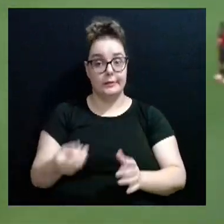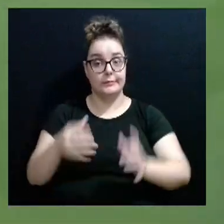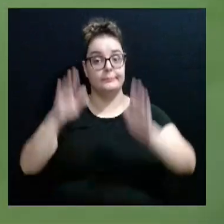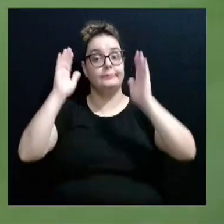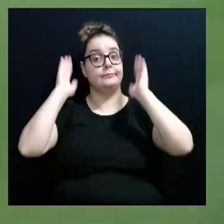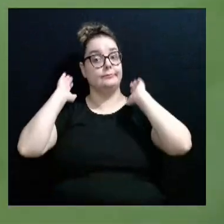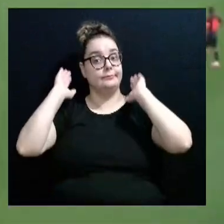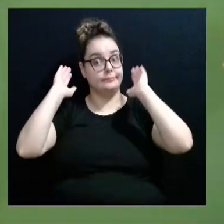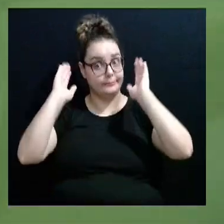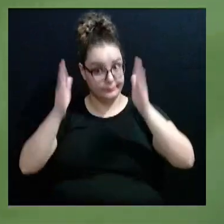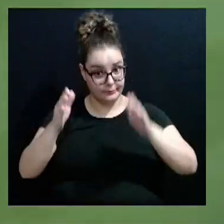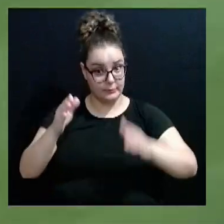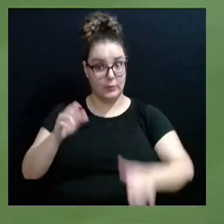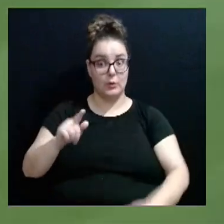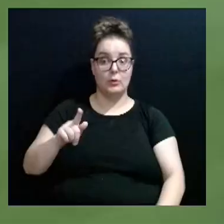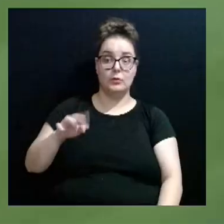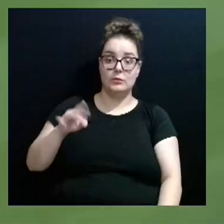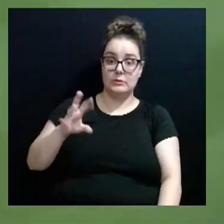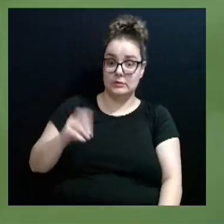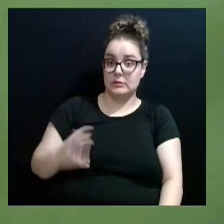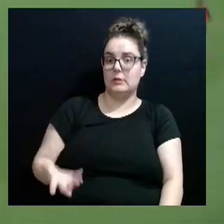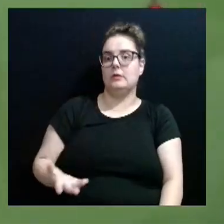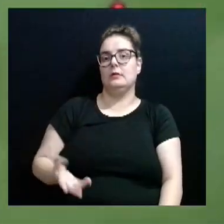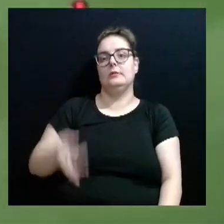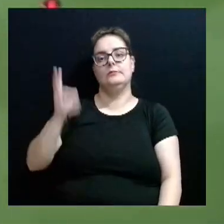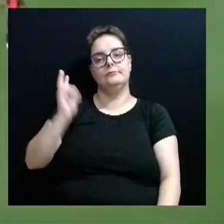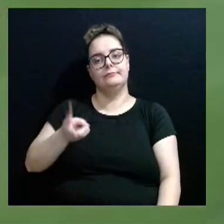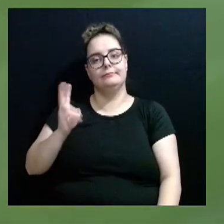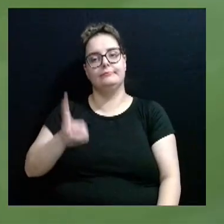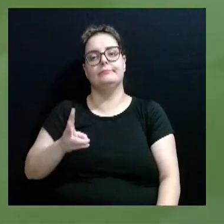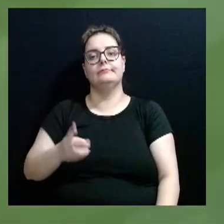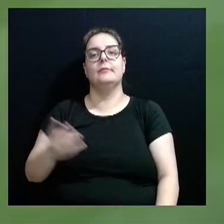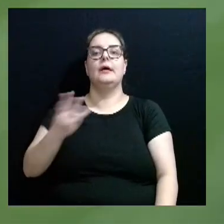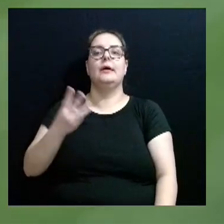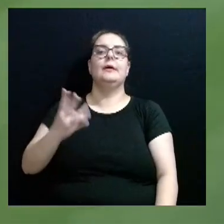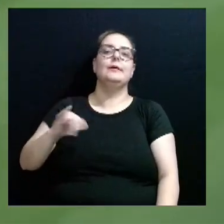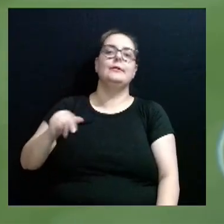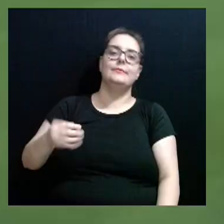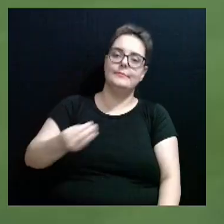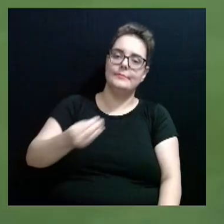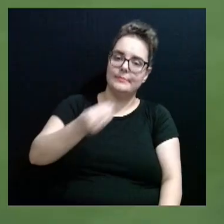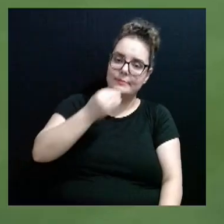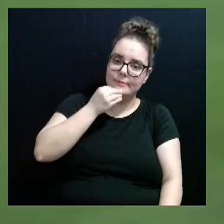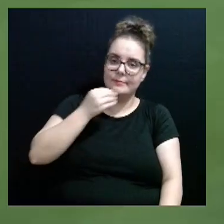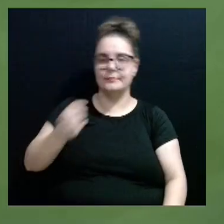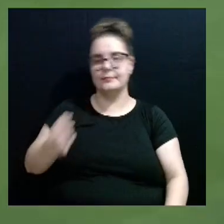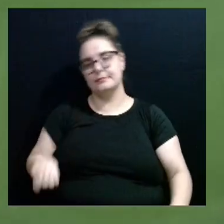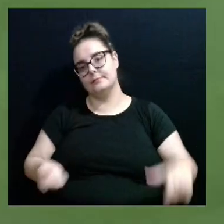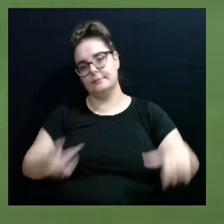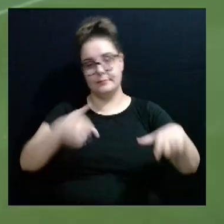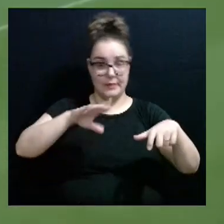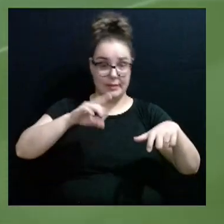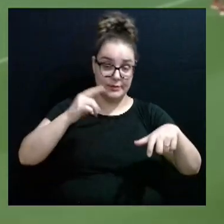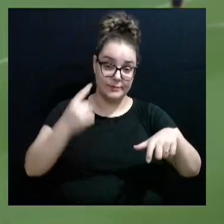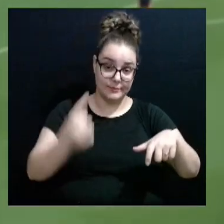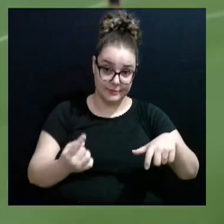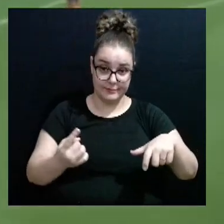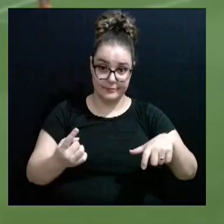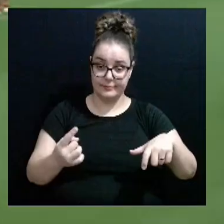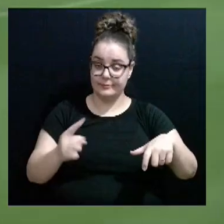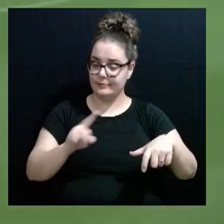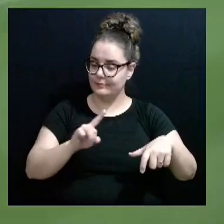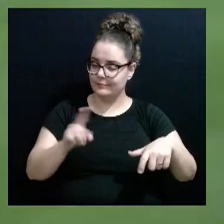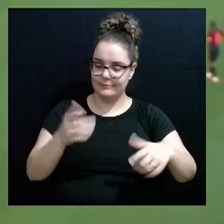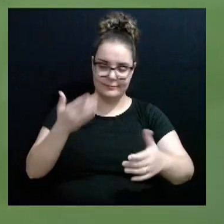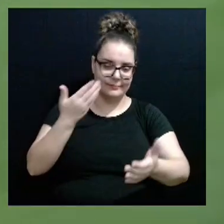Gustavo Henrique, sempre ele, na terceira oportunidade, cabeceou mais uma. E agora não desperdiçou. Fundo